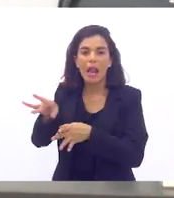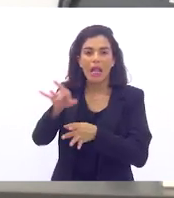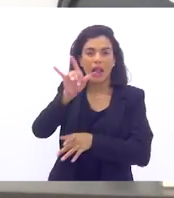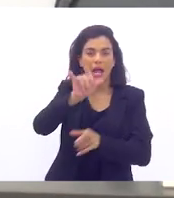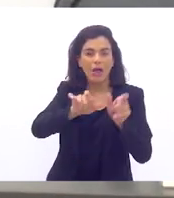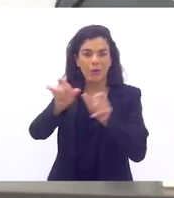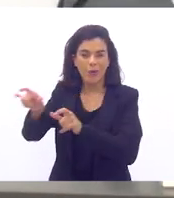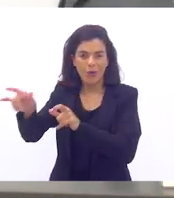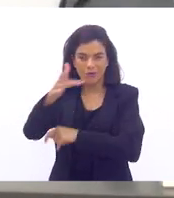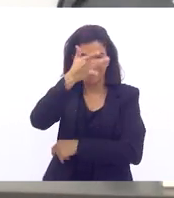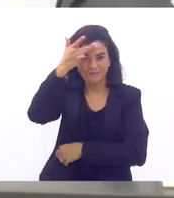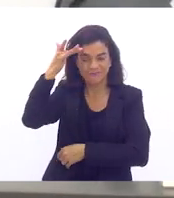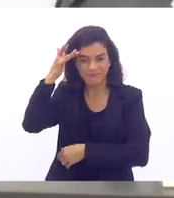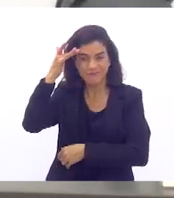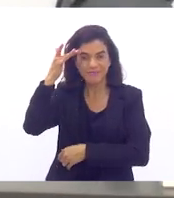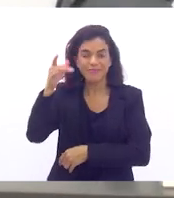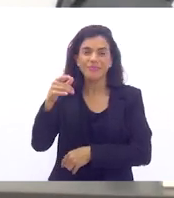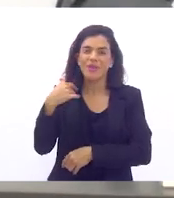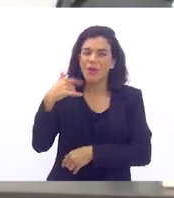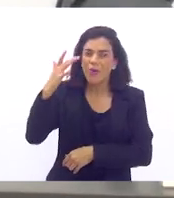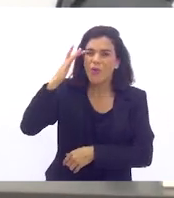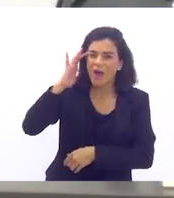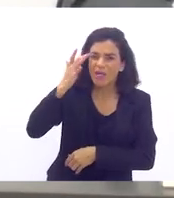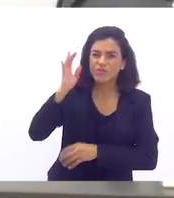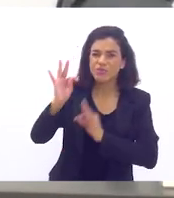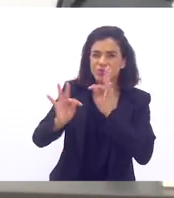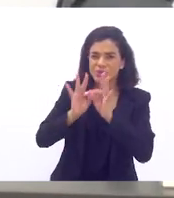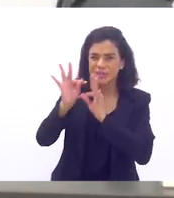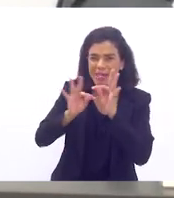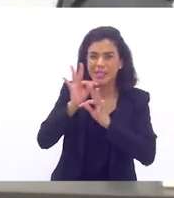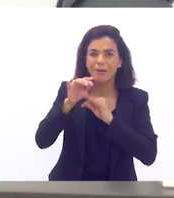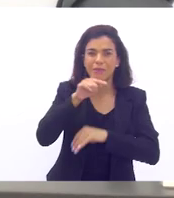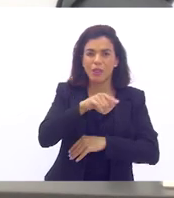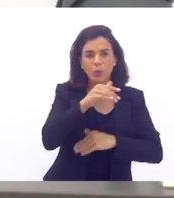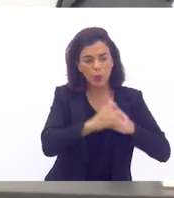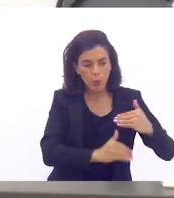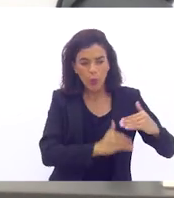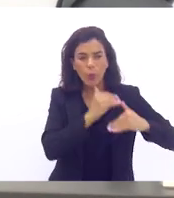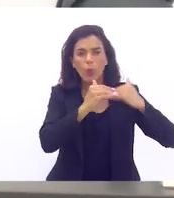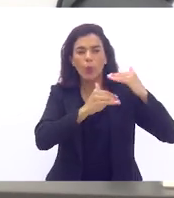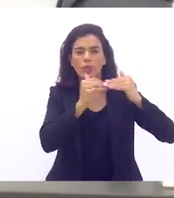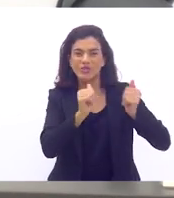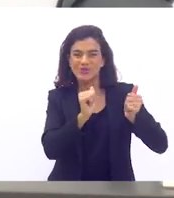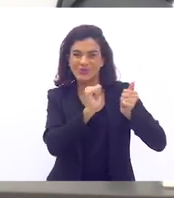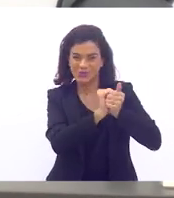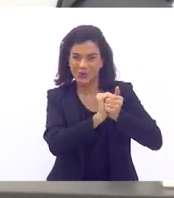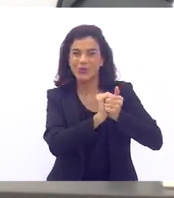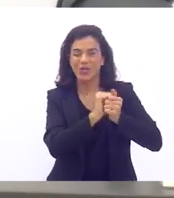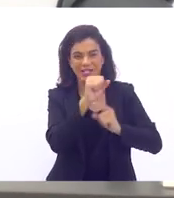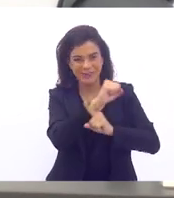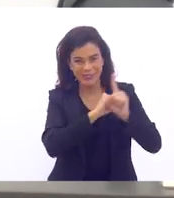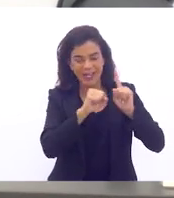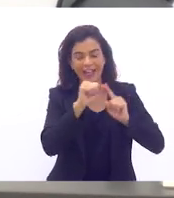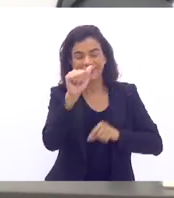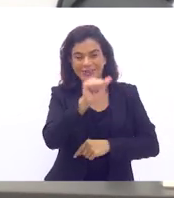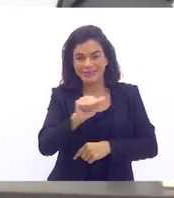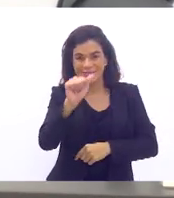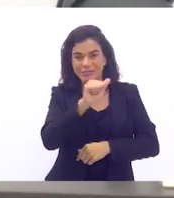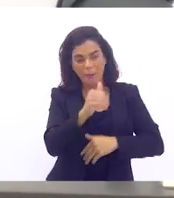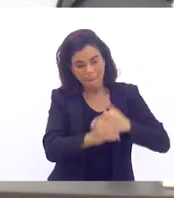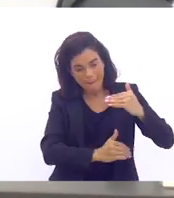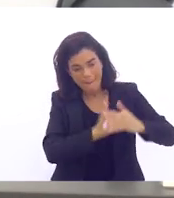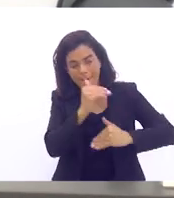e eu acho até que o tratamento deles até então junto a nossa Associação